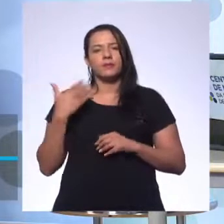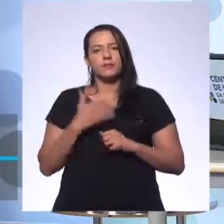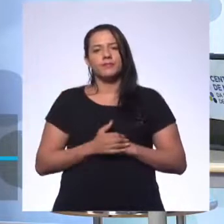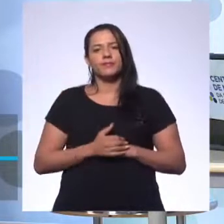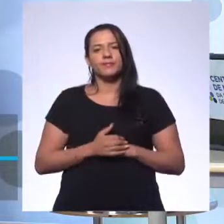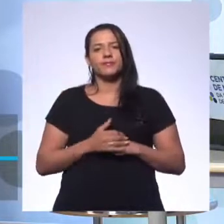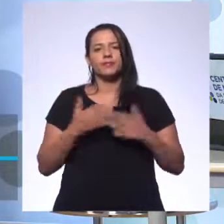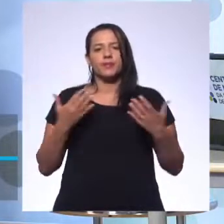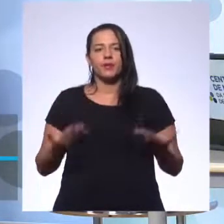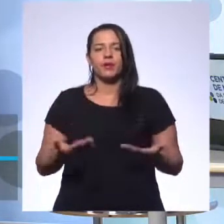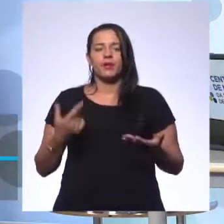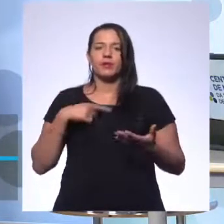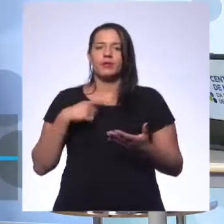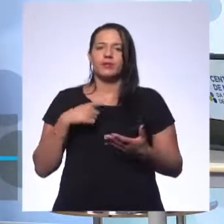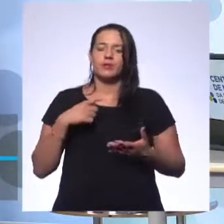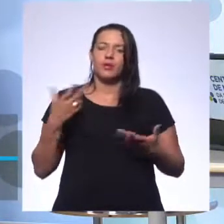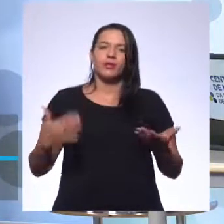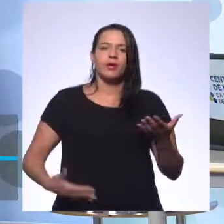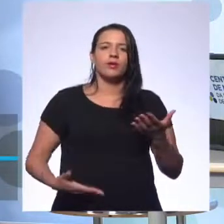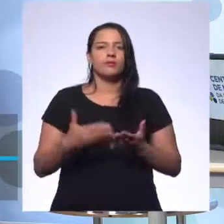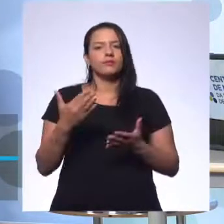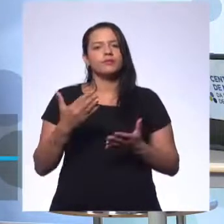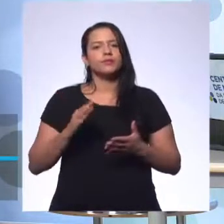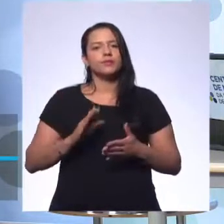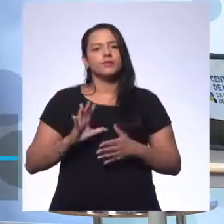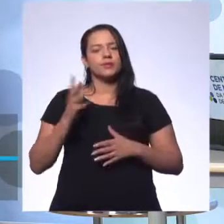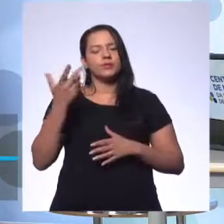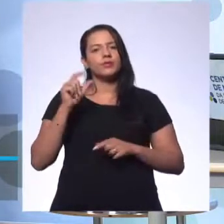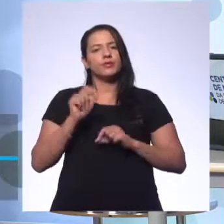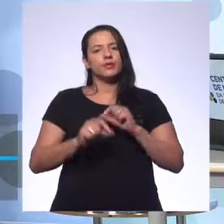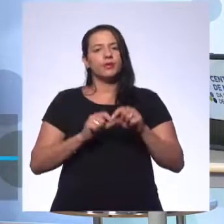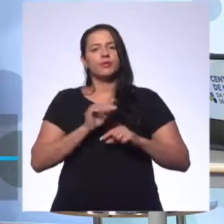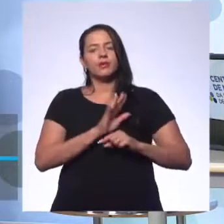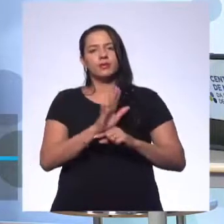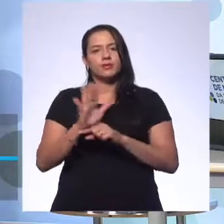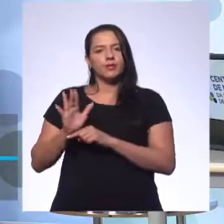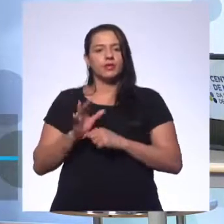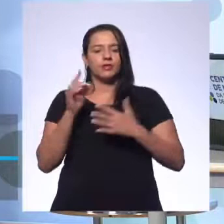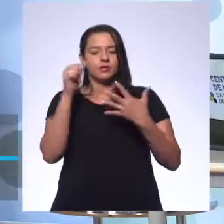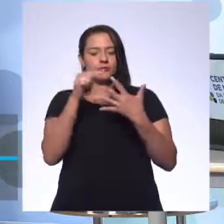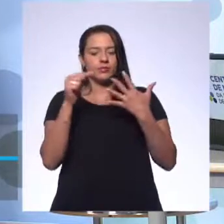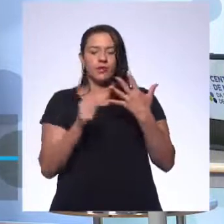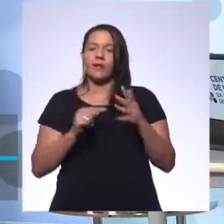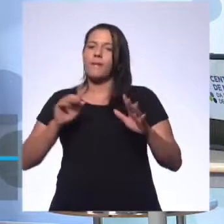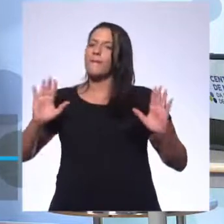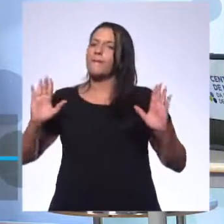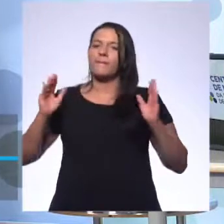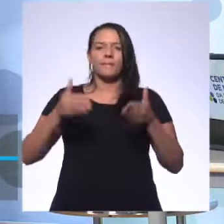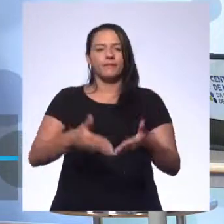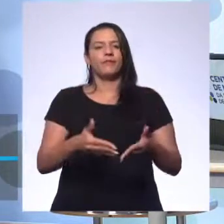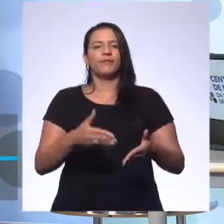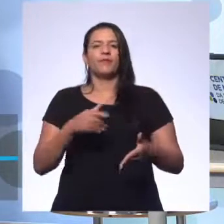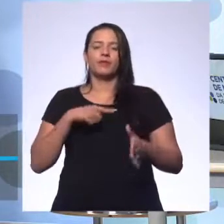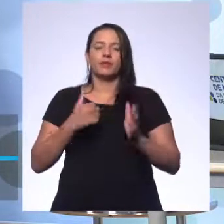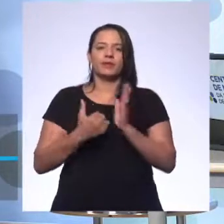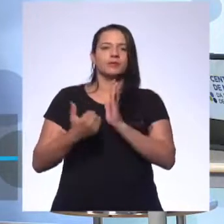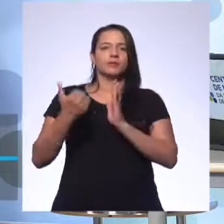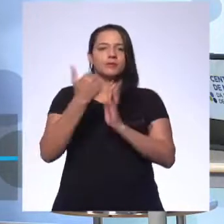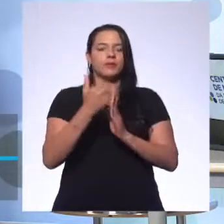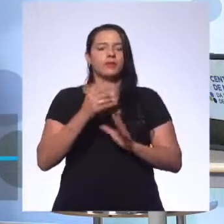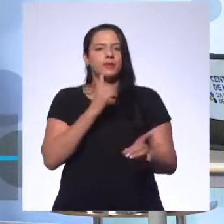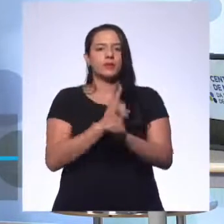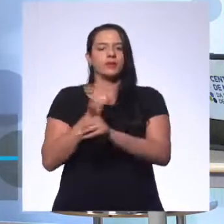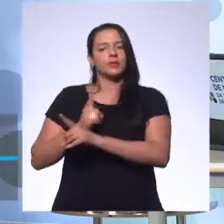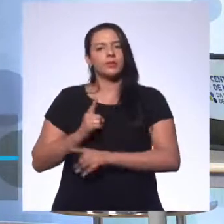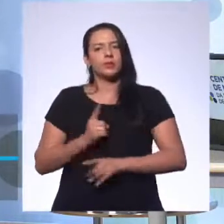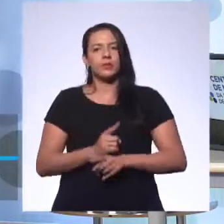biologia molecular, a filogenia chegou justamente para ter critérios mais objetivos que a gente conseguisse ver isso a